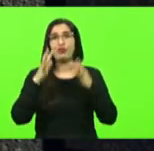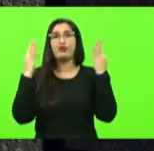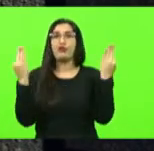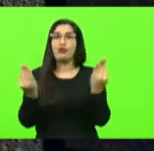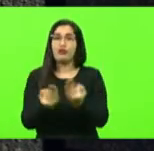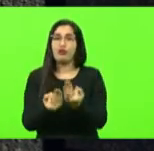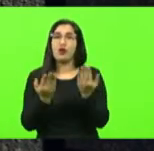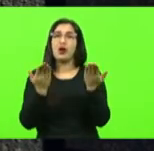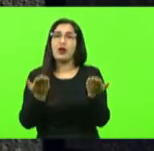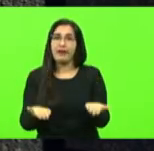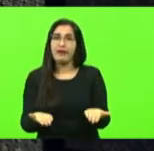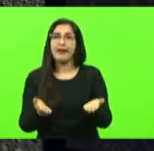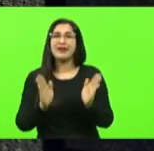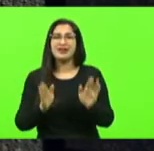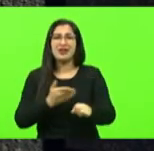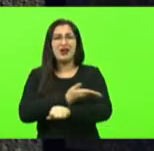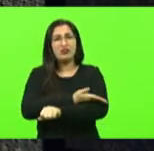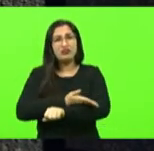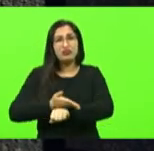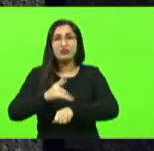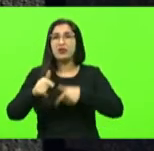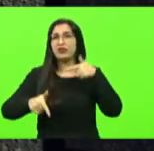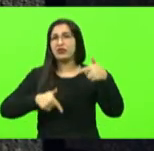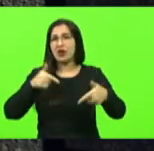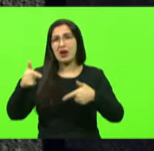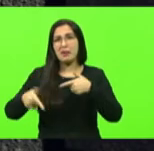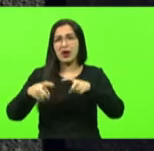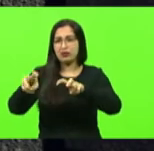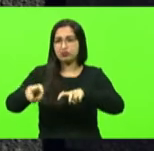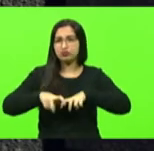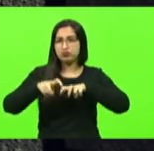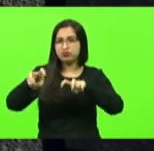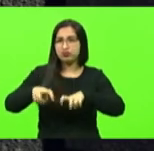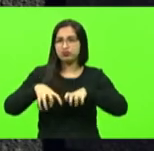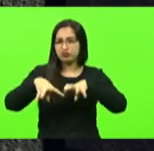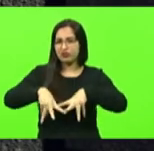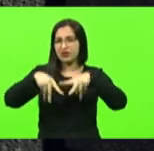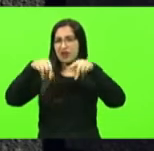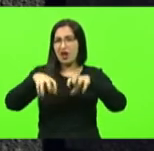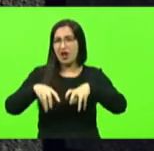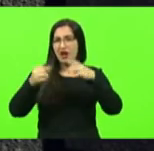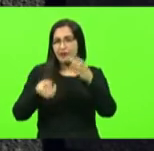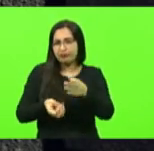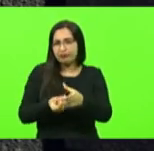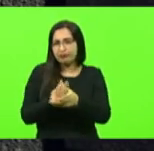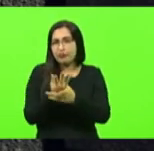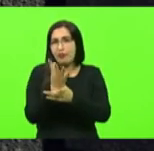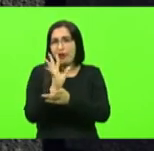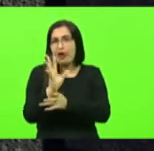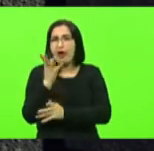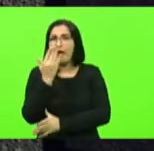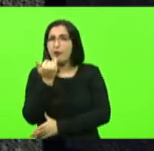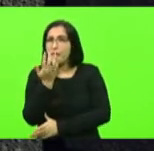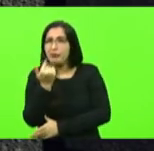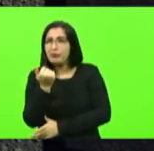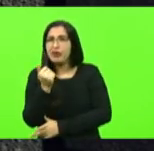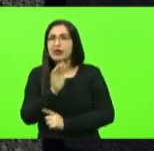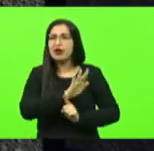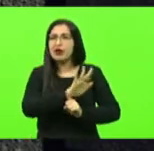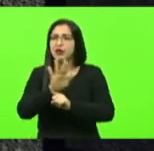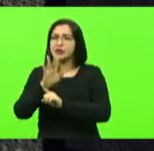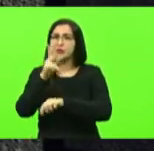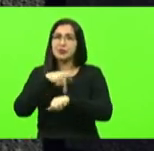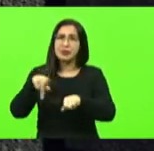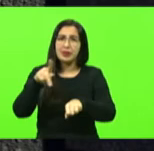tão acostumadas a trabalhar na roça, mexer com a terra, produzir alimentos para o país, para o pessoal